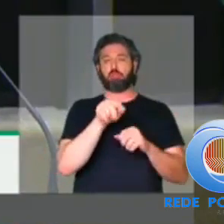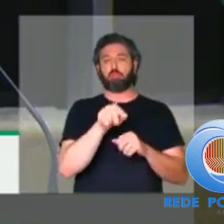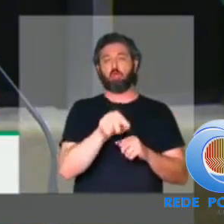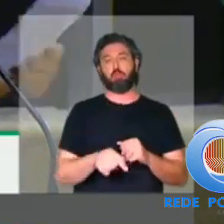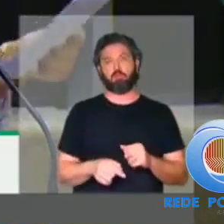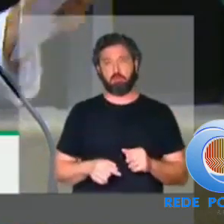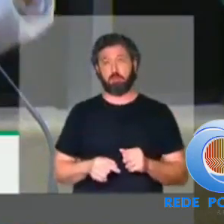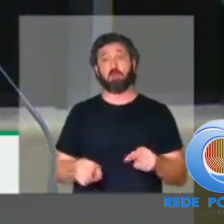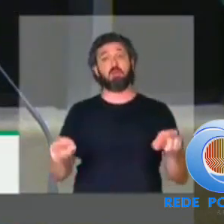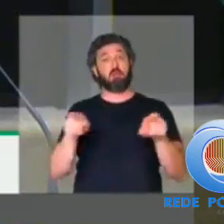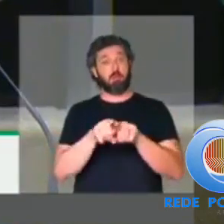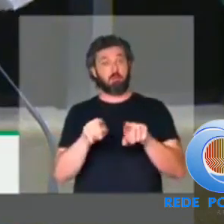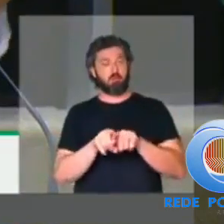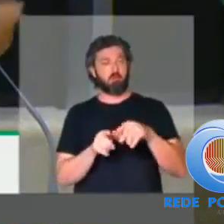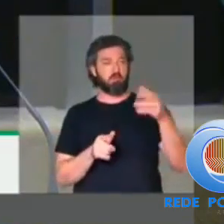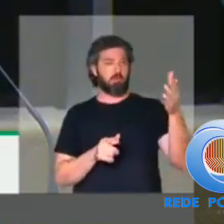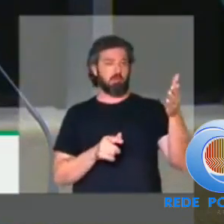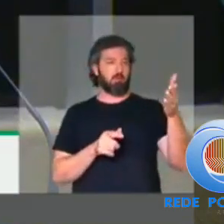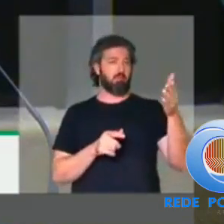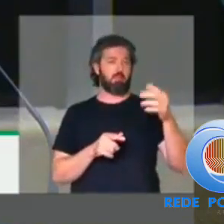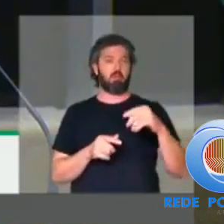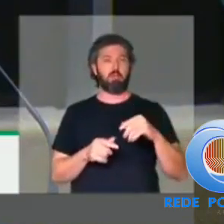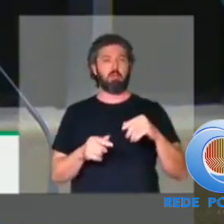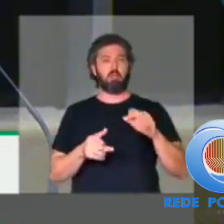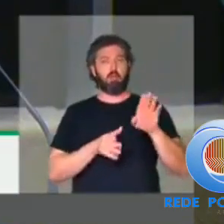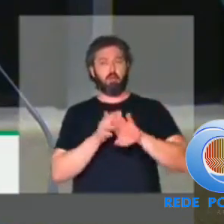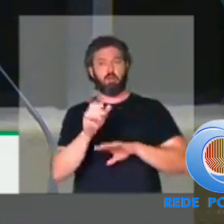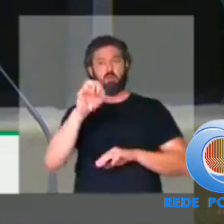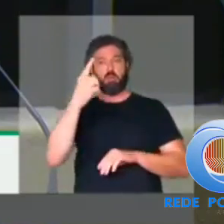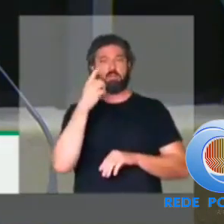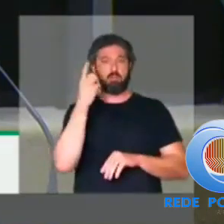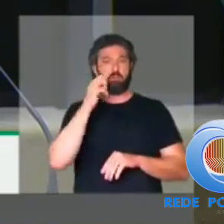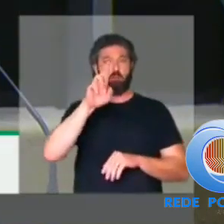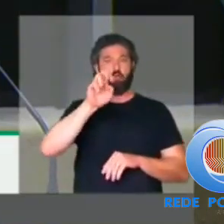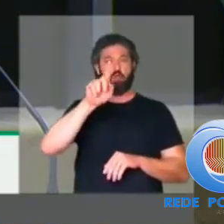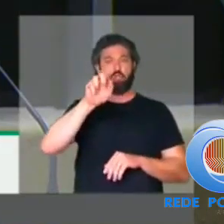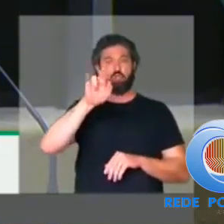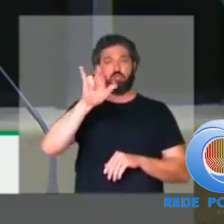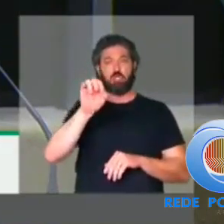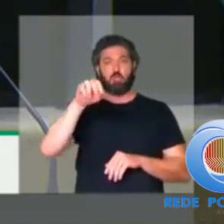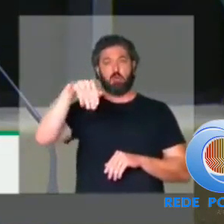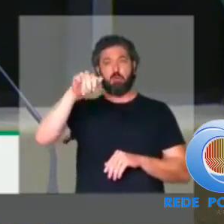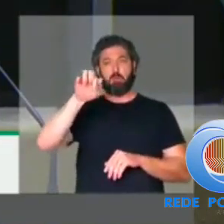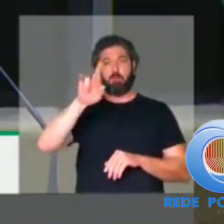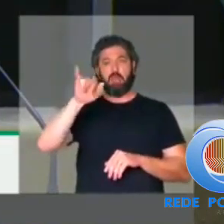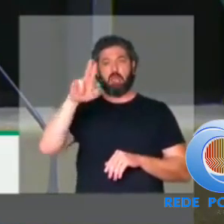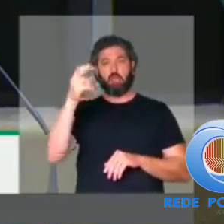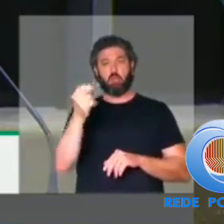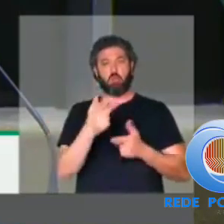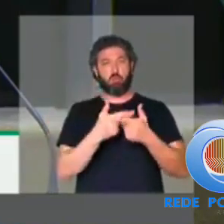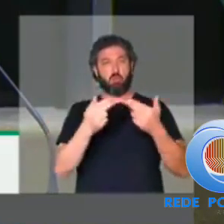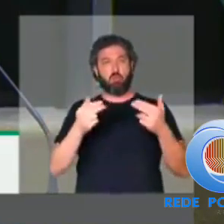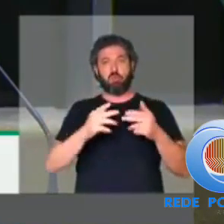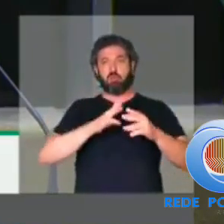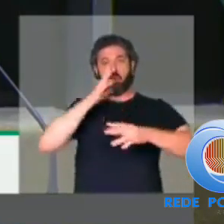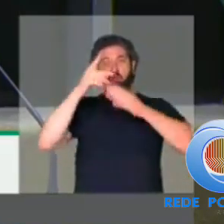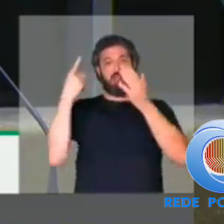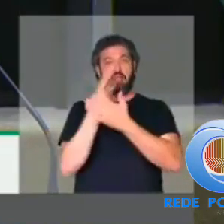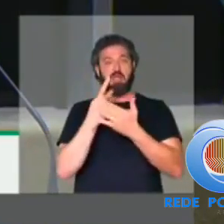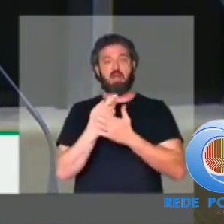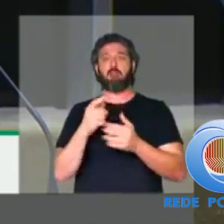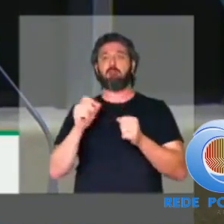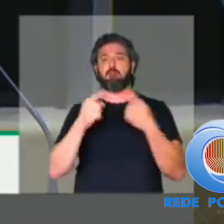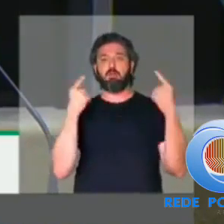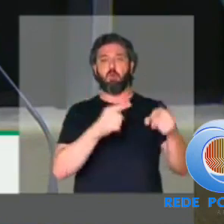questão, inclusive aí que sob orientação do ex-deputado Rogério Marinho, iniquidades vêm sendo cometidas